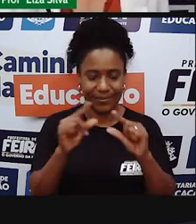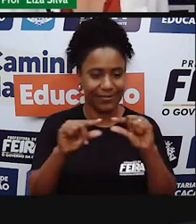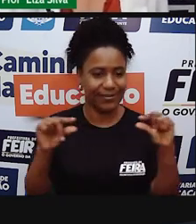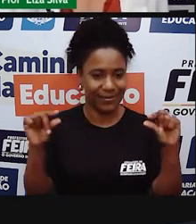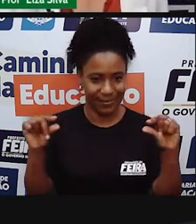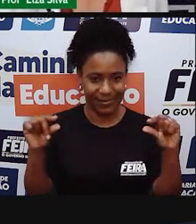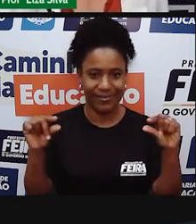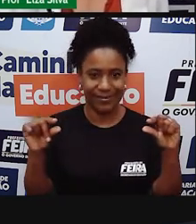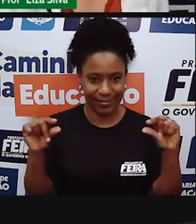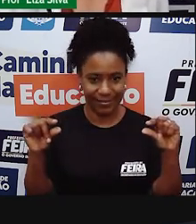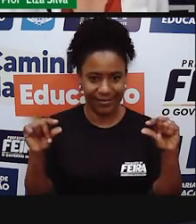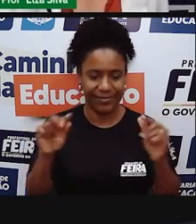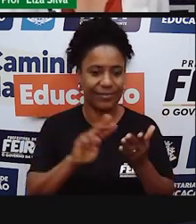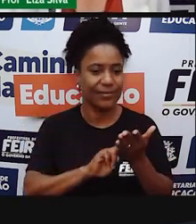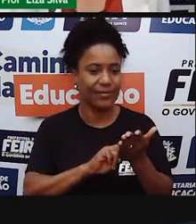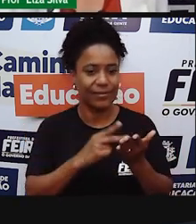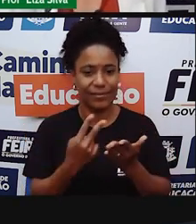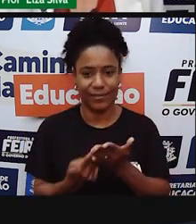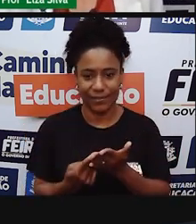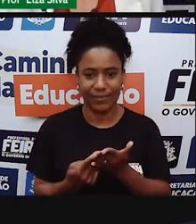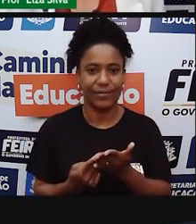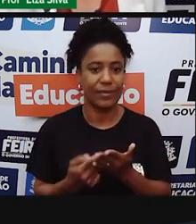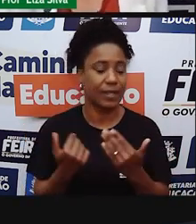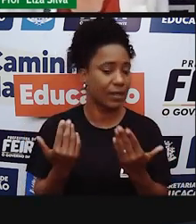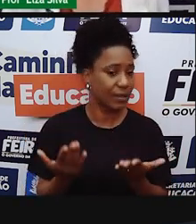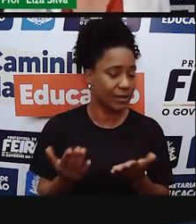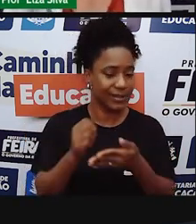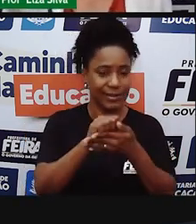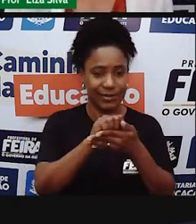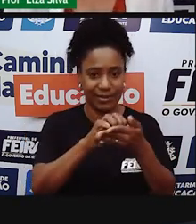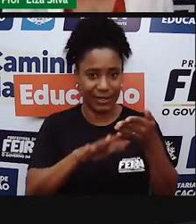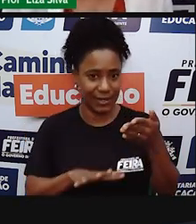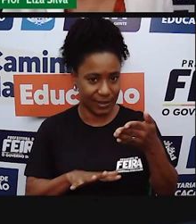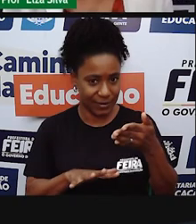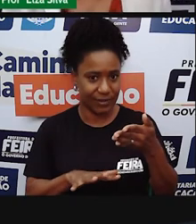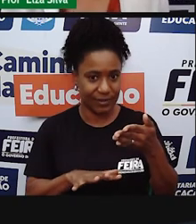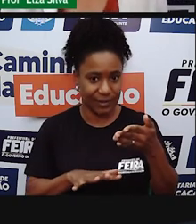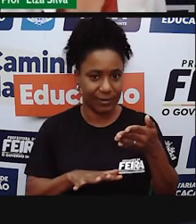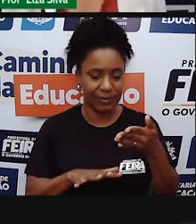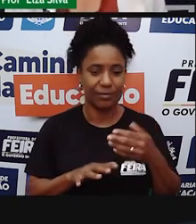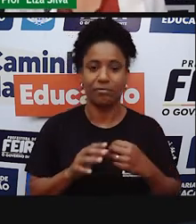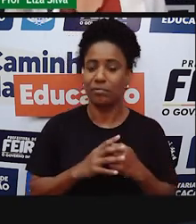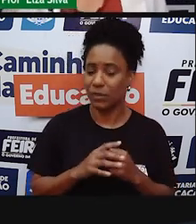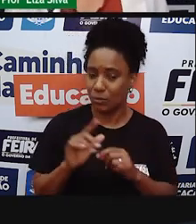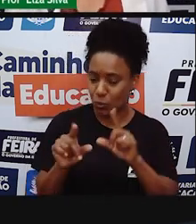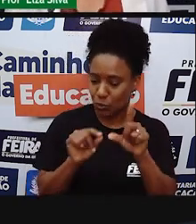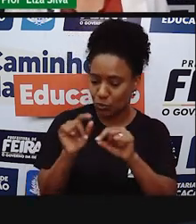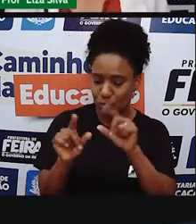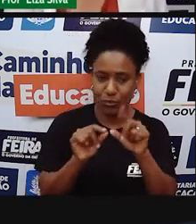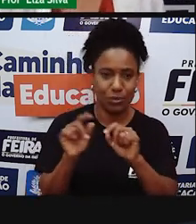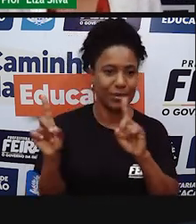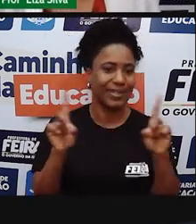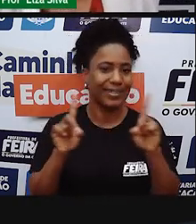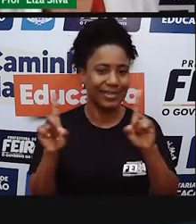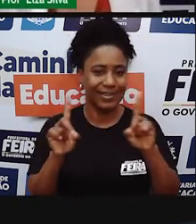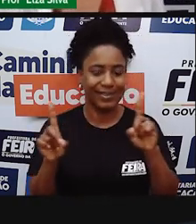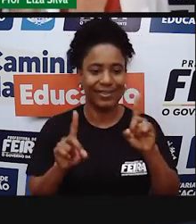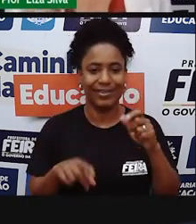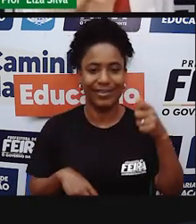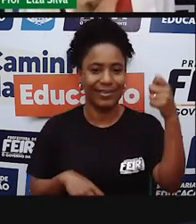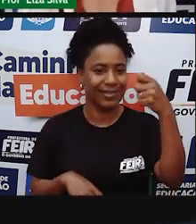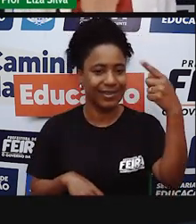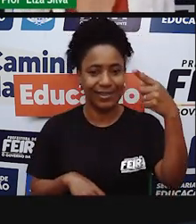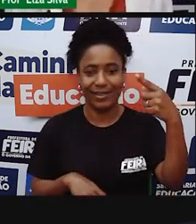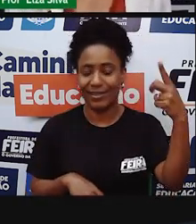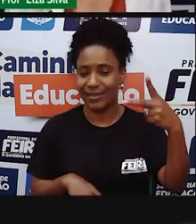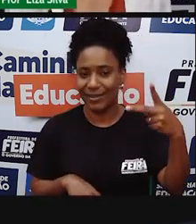Lifelines and Bonus Round. Essa atividade é uma atividade de múltipla escolha, como vocês já conhecem. Agora, ela